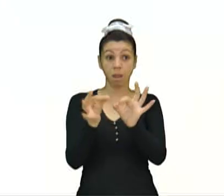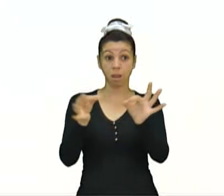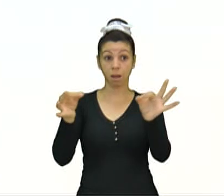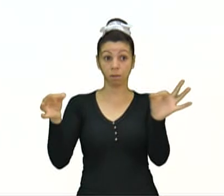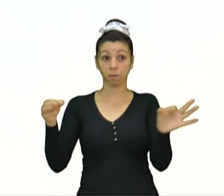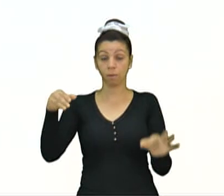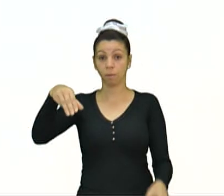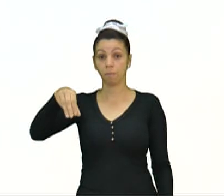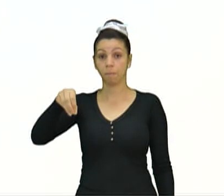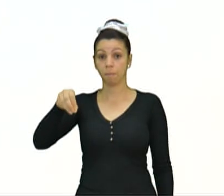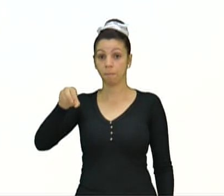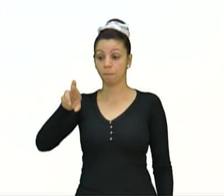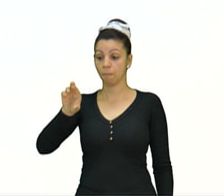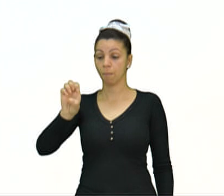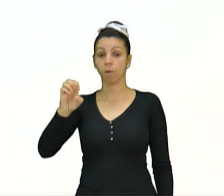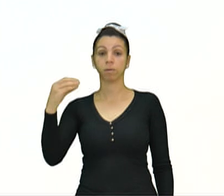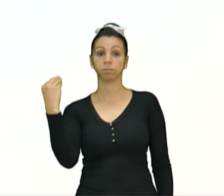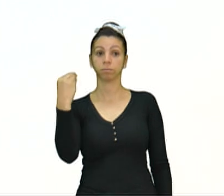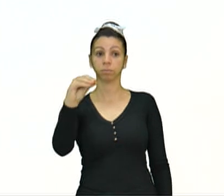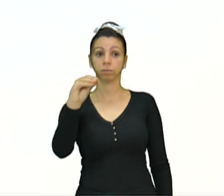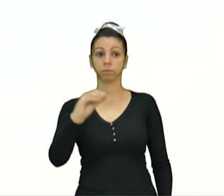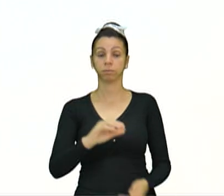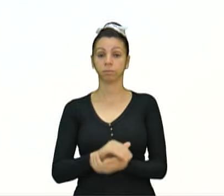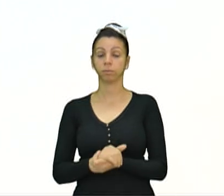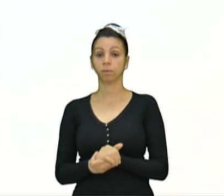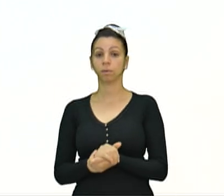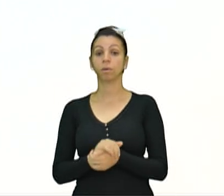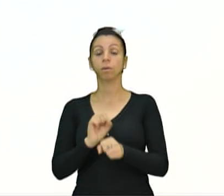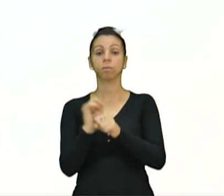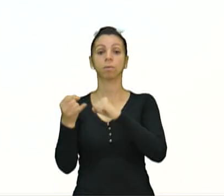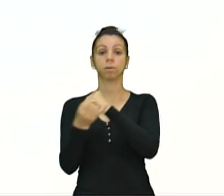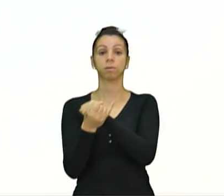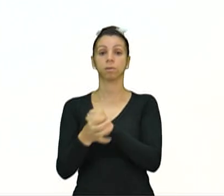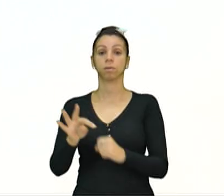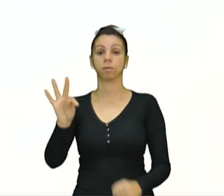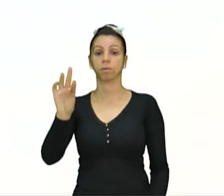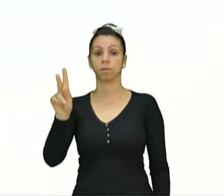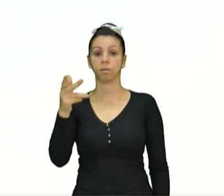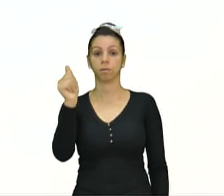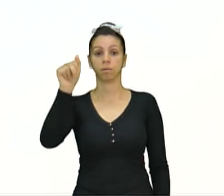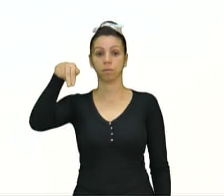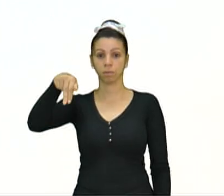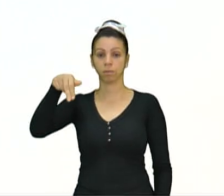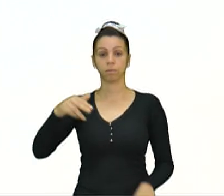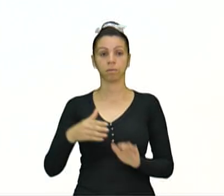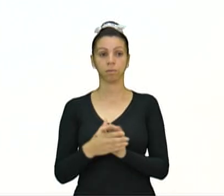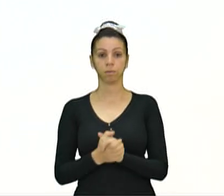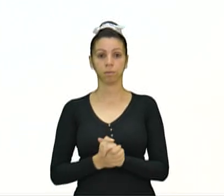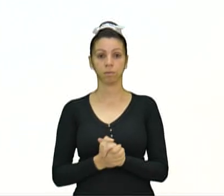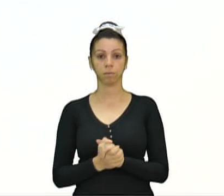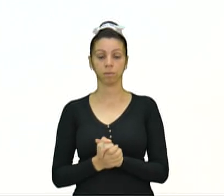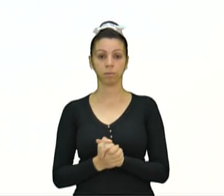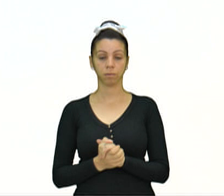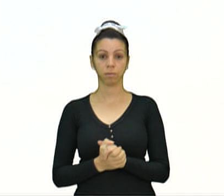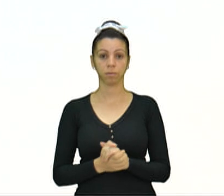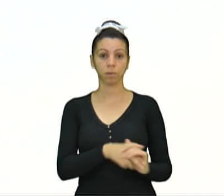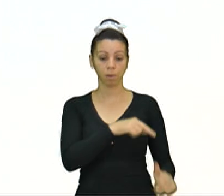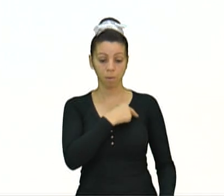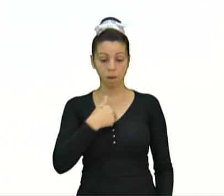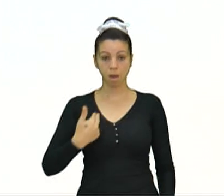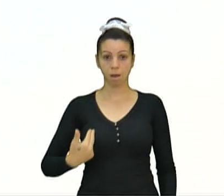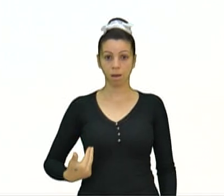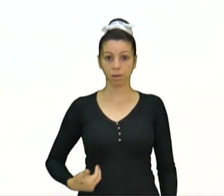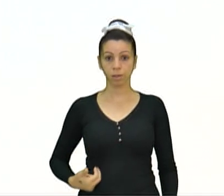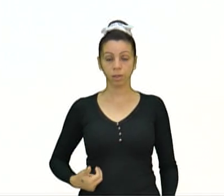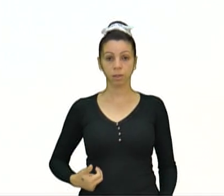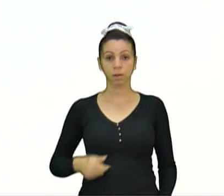adjetivo, than. Olha aqui embaixo. China is more populous than Mexico. A China é mais